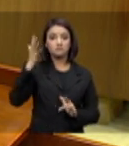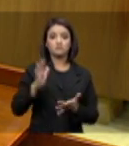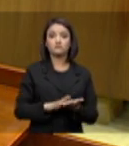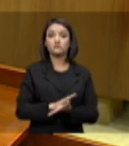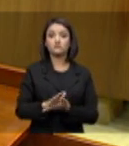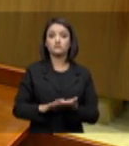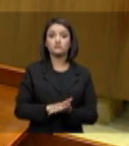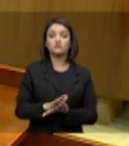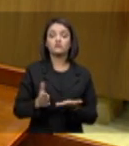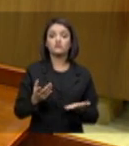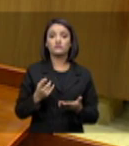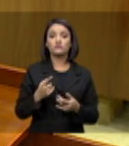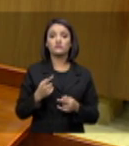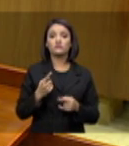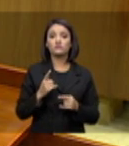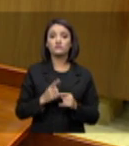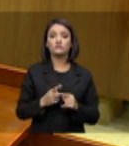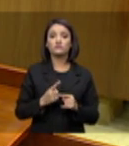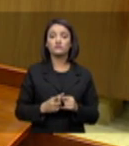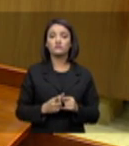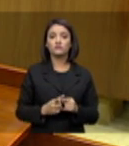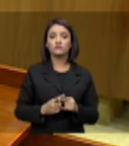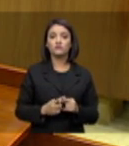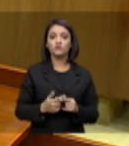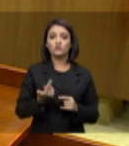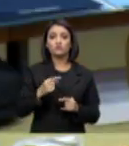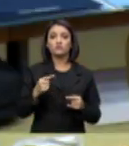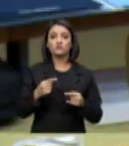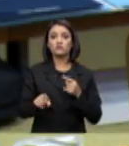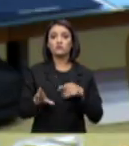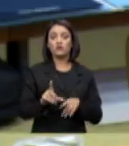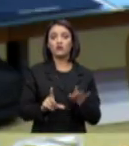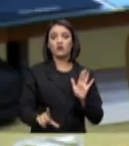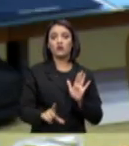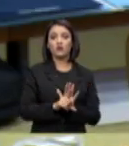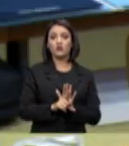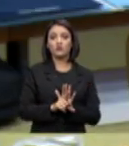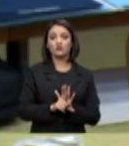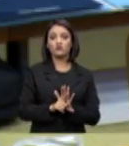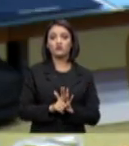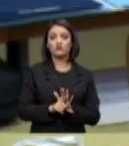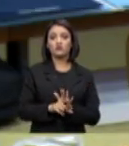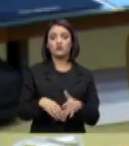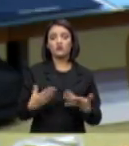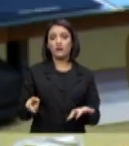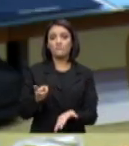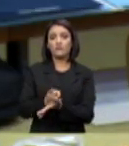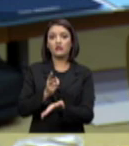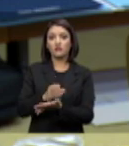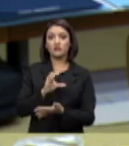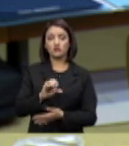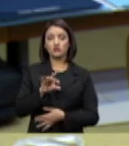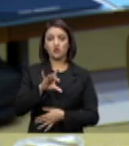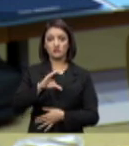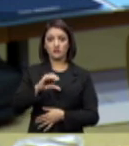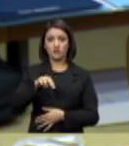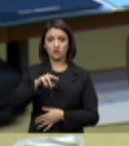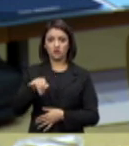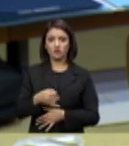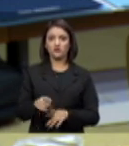porque foi ver para o lado porque não tinha legitimidade e isso desaparece sobrevivem revolução agora